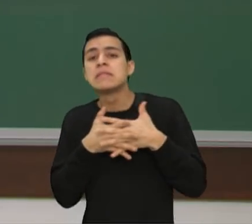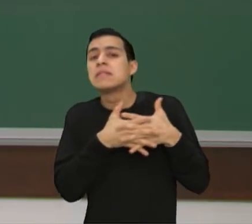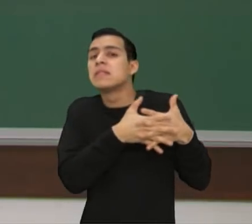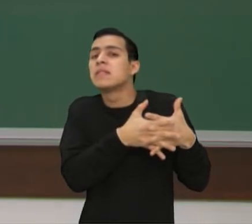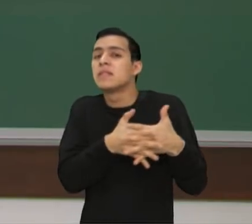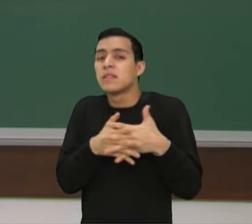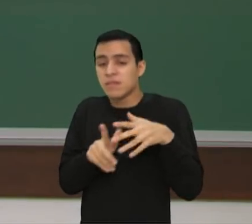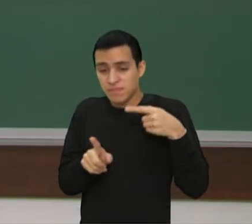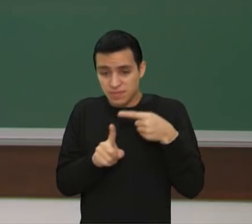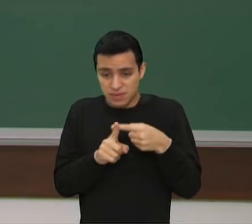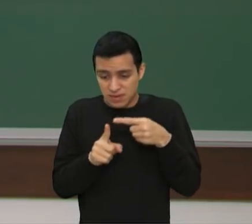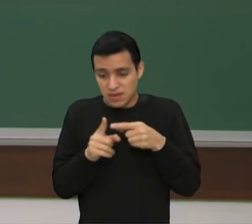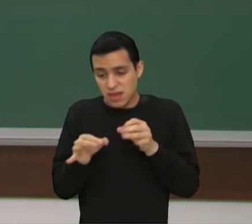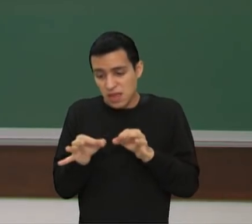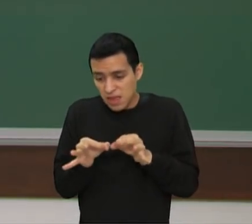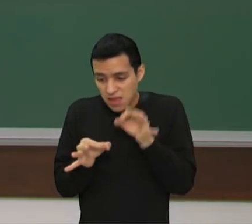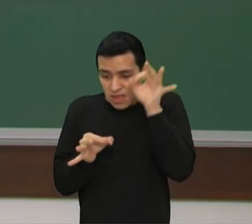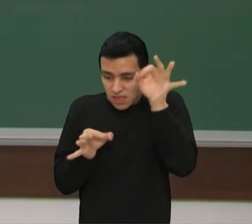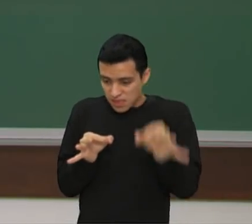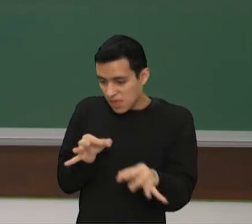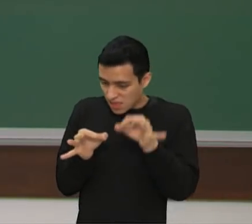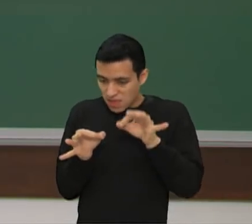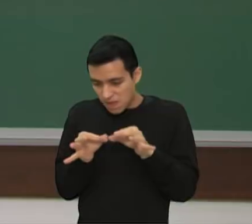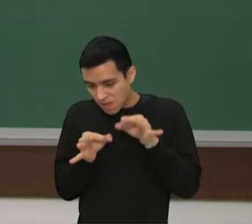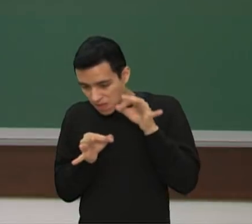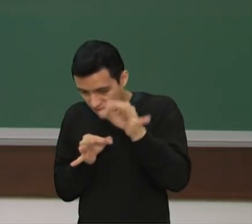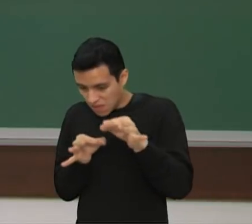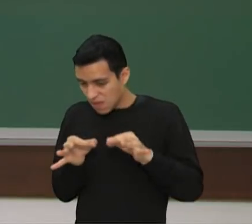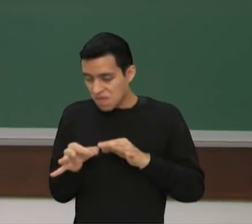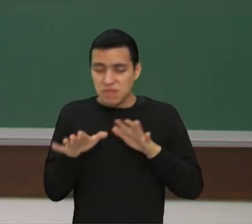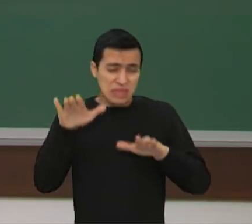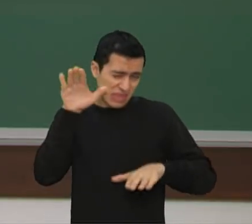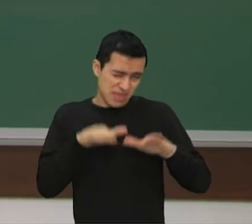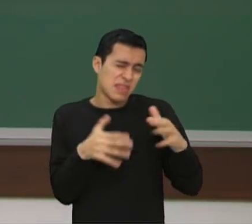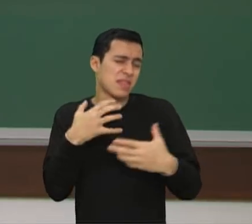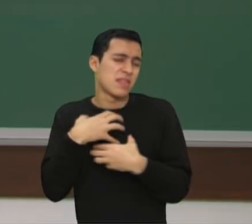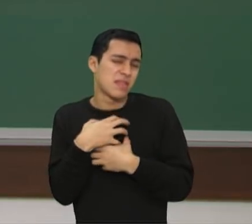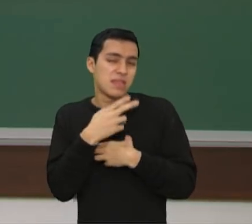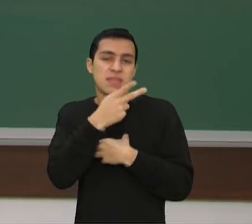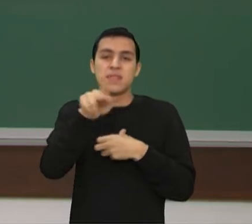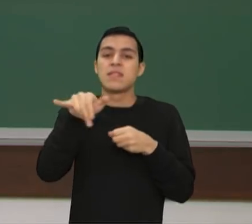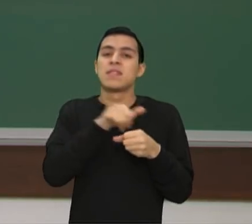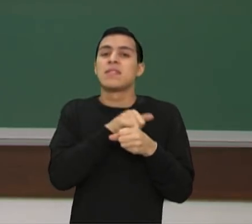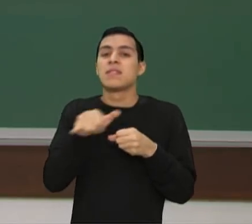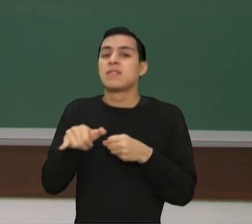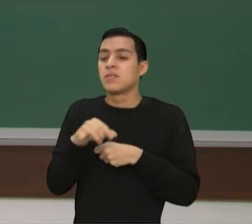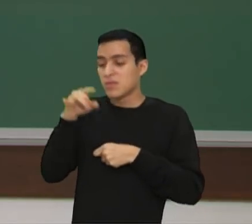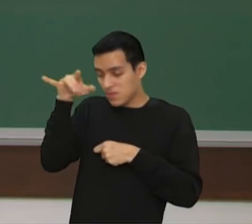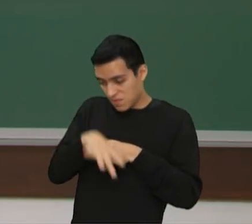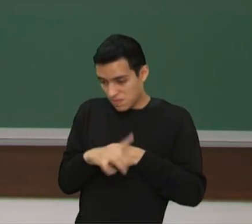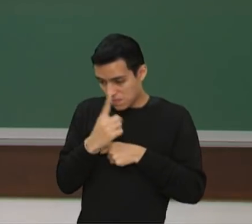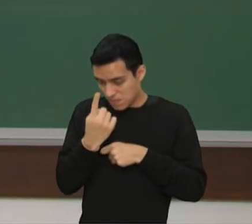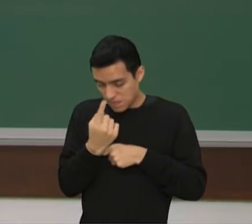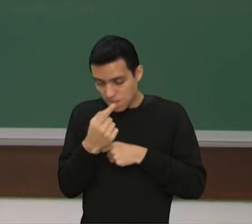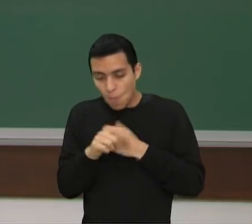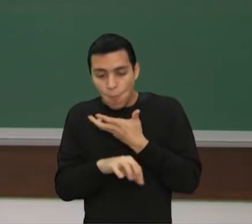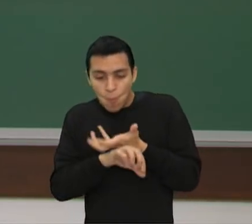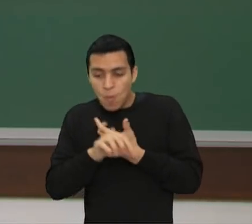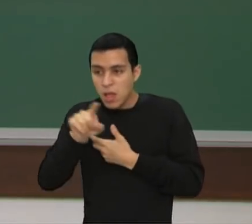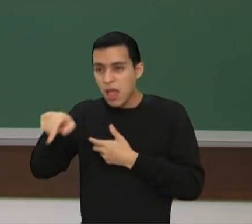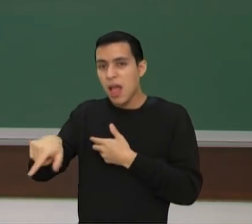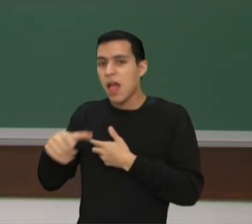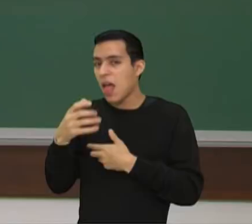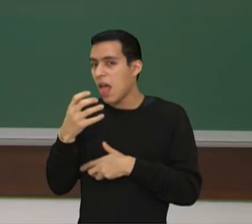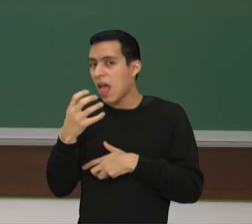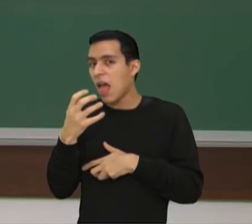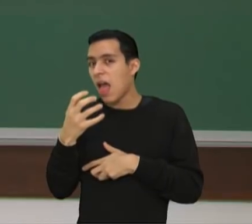você pula uma casinha ou você caminha ali ou você anda, dependendo como você estiver jogando, vai sobrar um espaço. É nisso que a onça